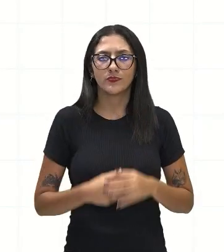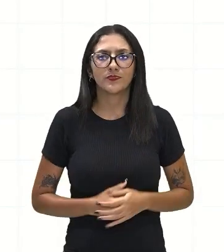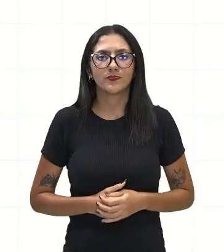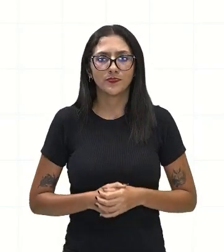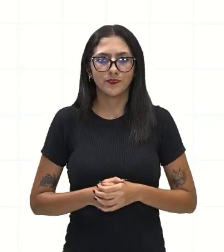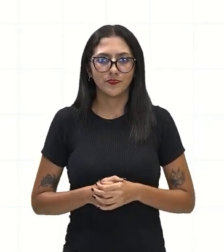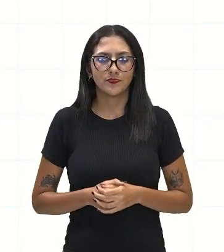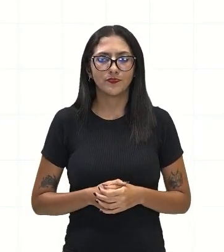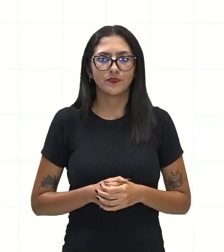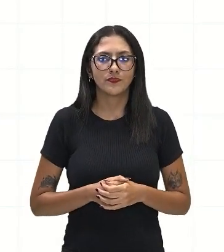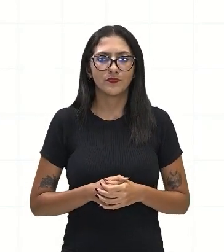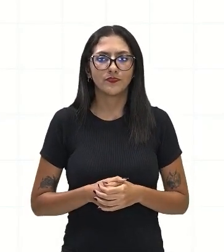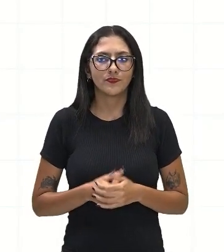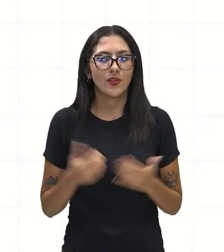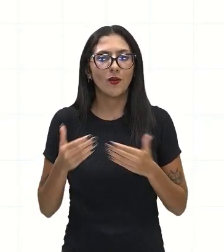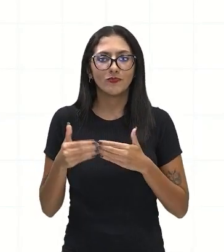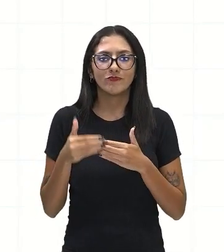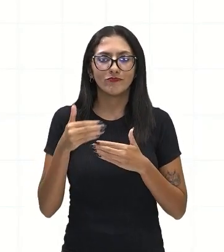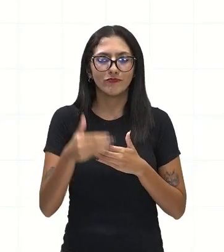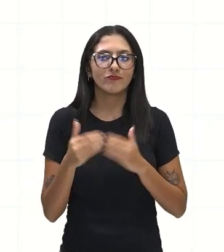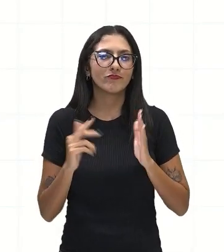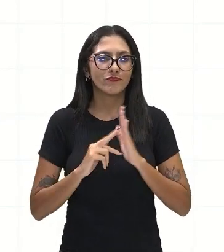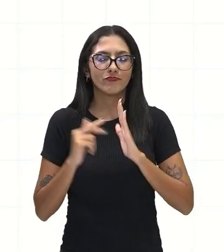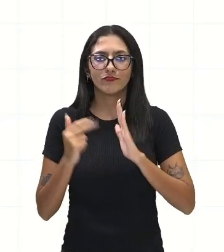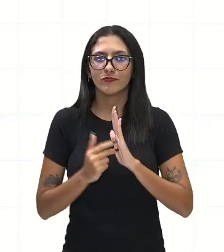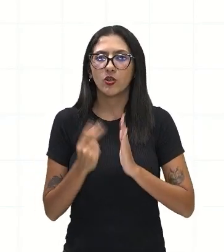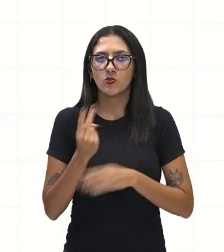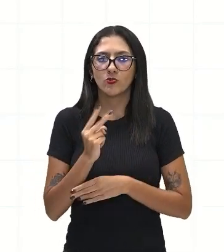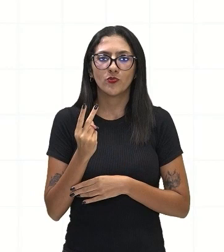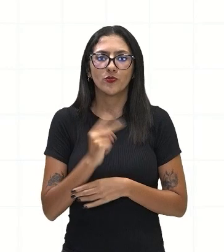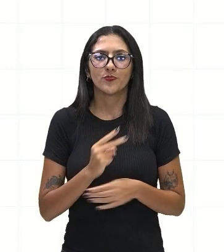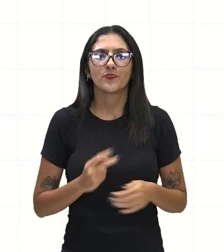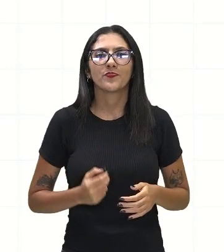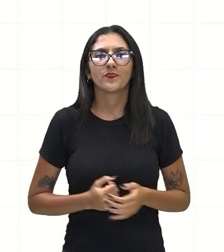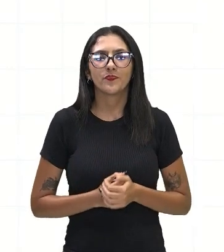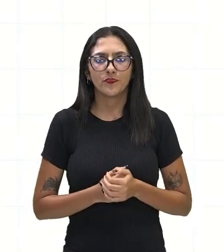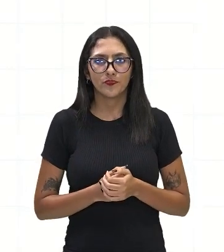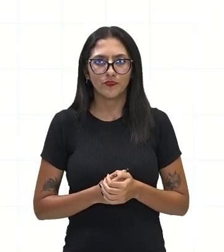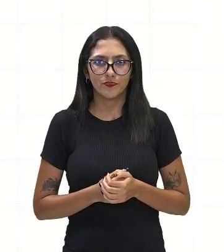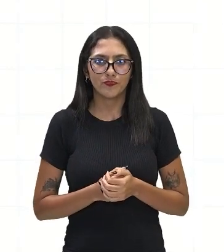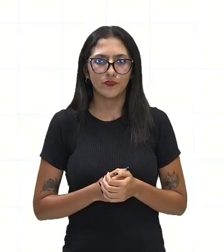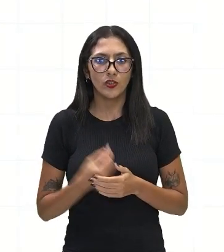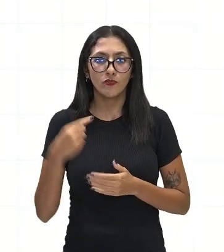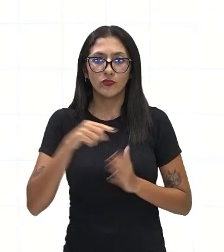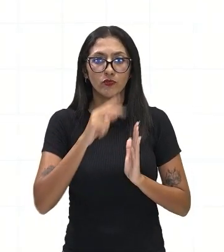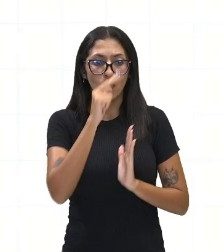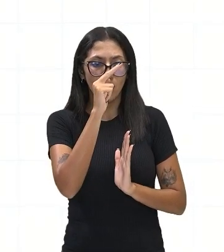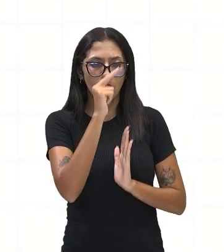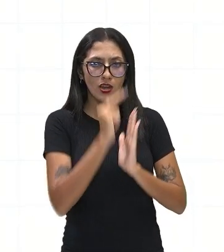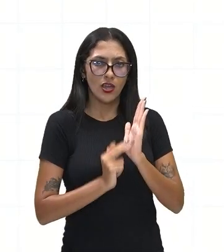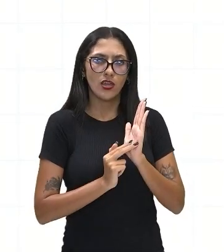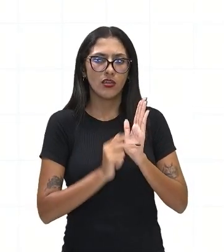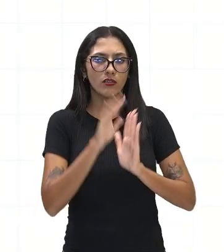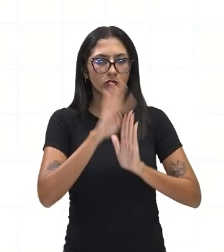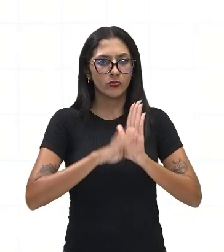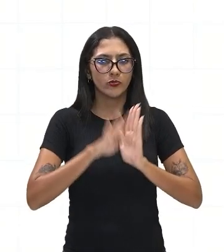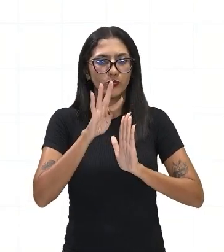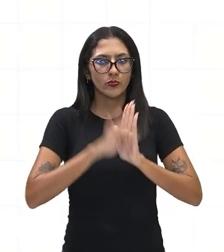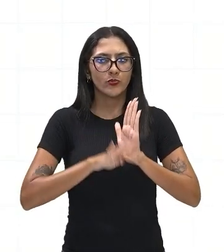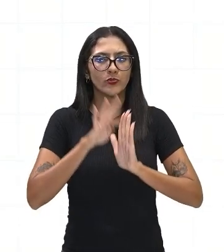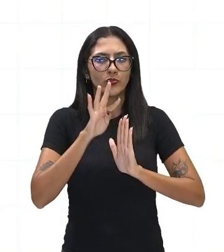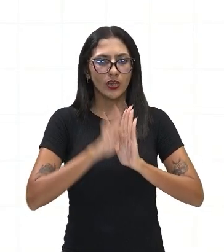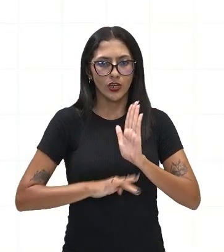na compreensão de fato e opinião. Você vai ler o texto comigo, vai ler o texto